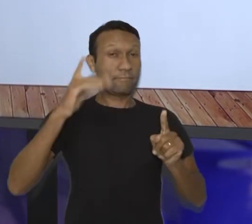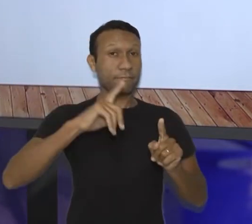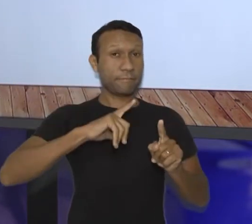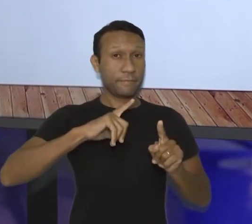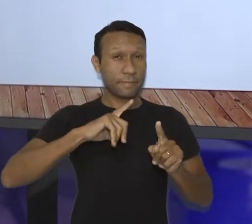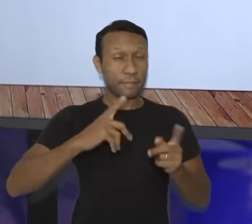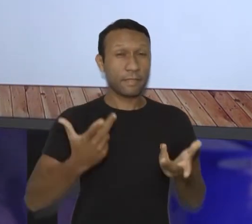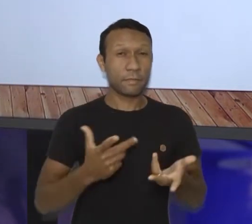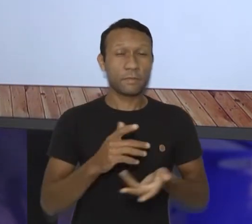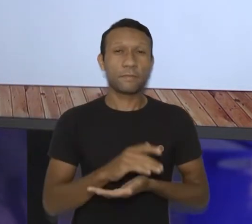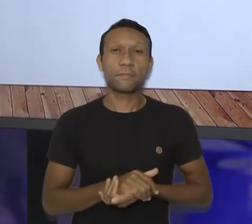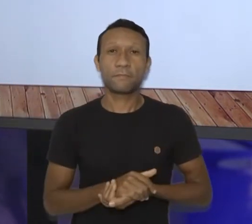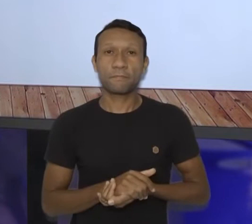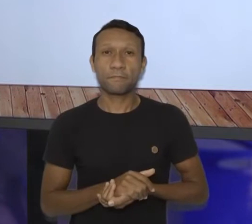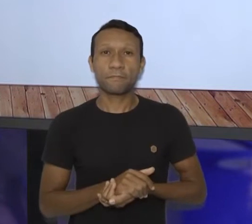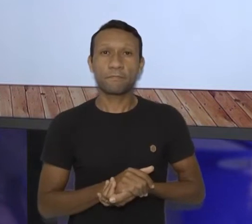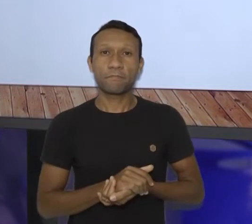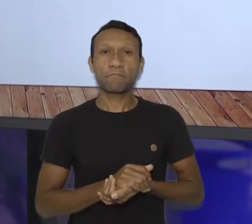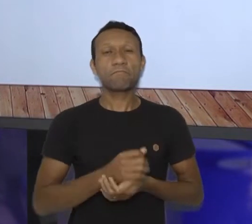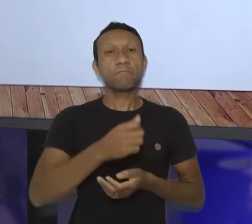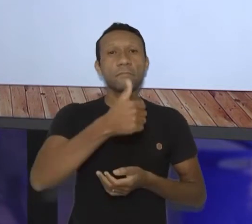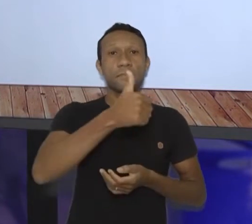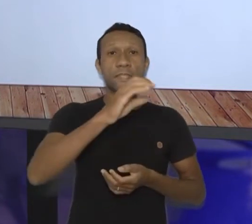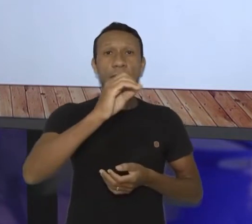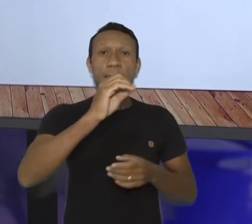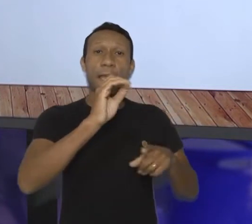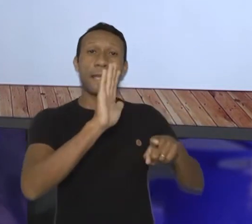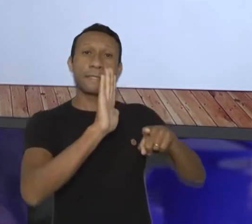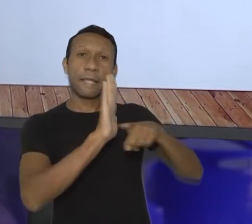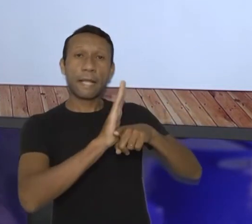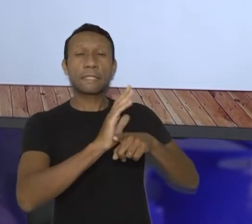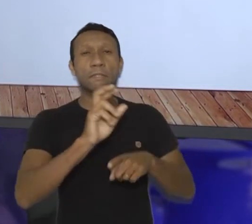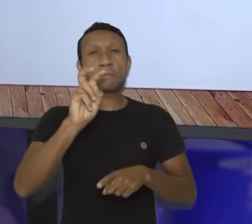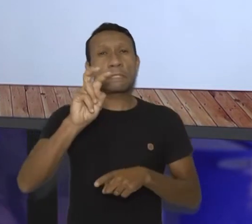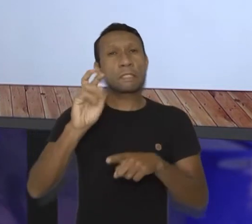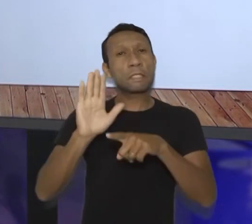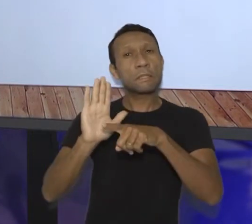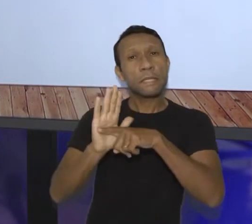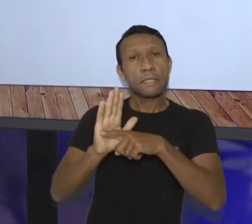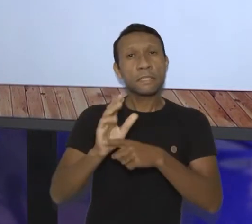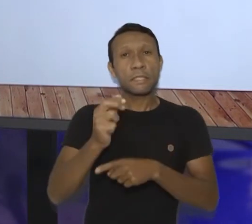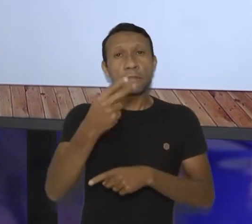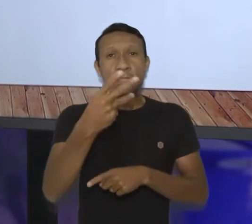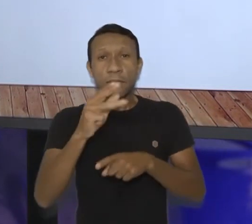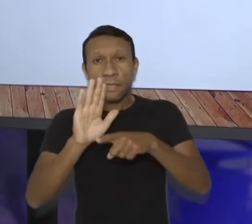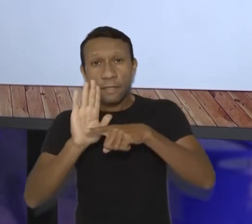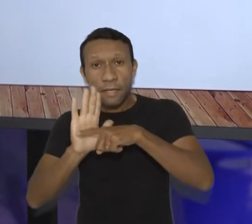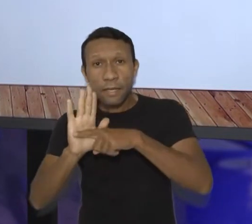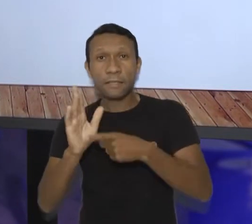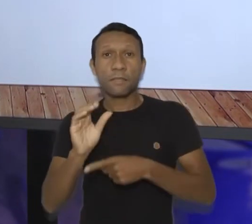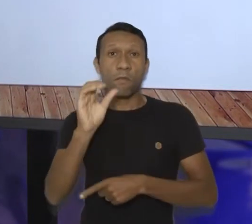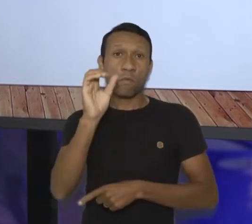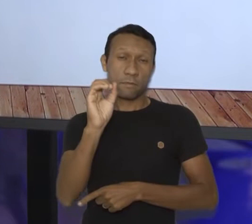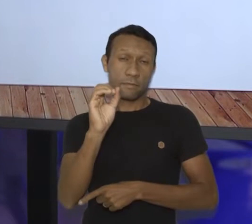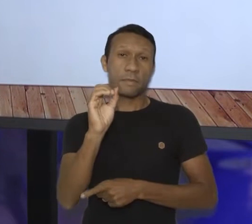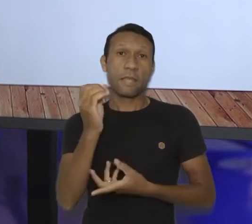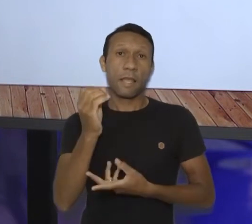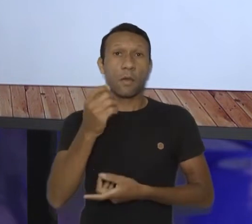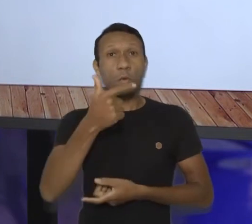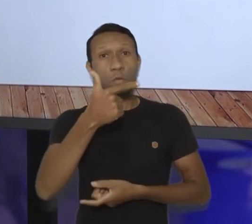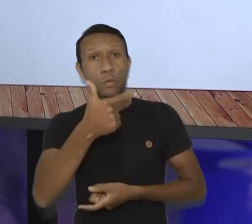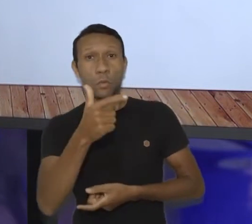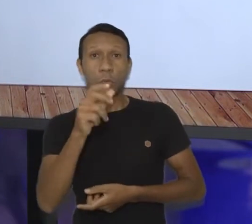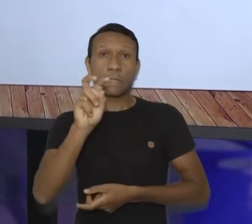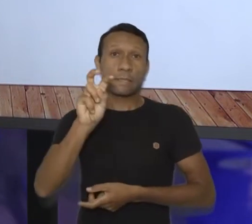a seguinte ordem: o 10 negativo, seguido do 5 negativo, seguido do 3 negativo, o 0,